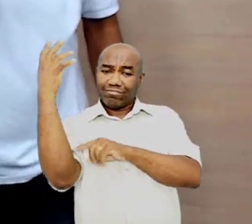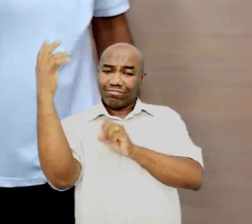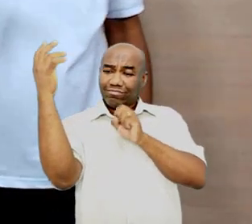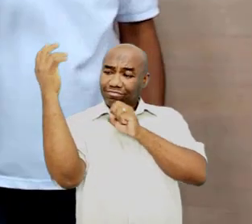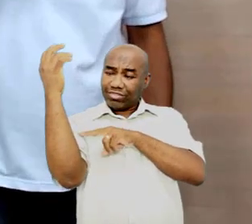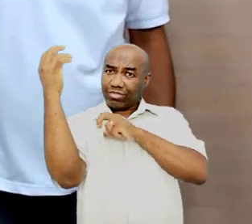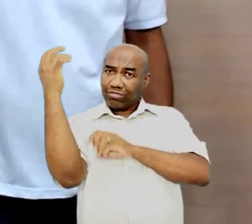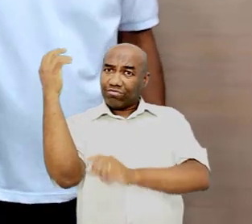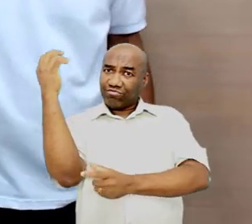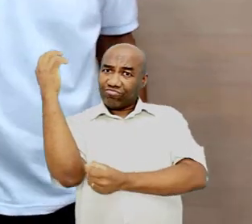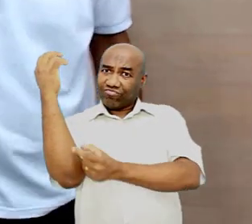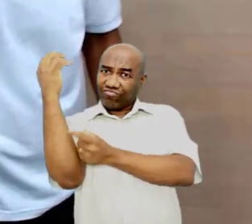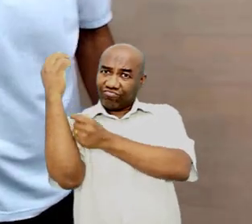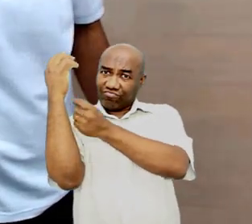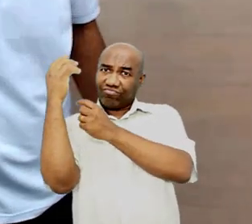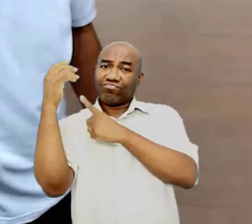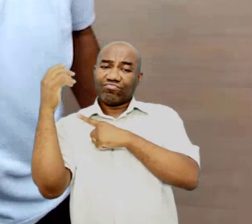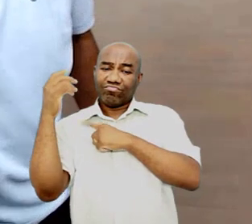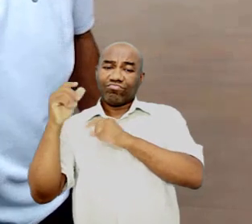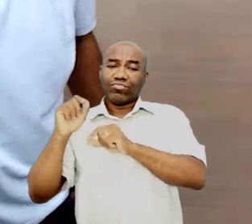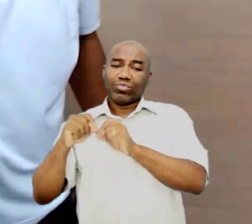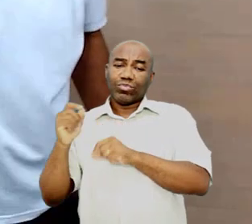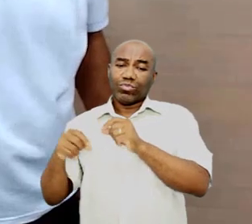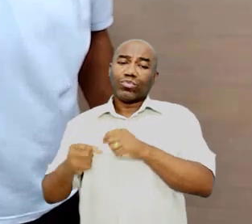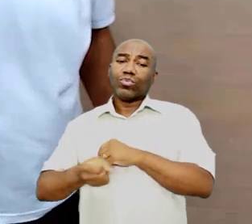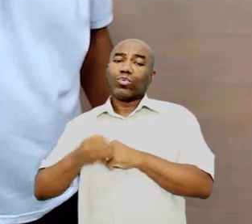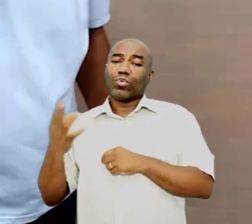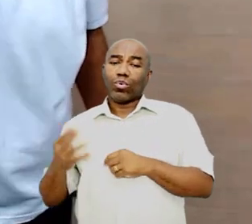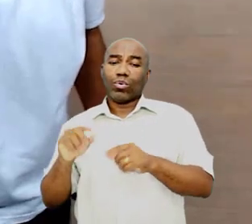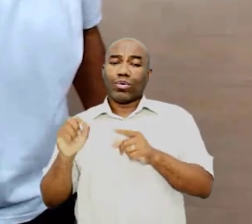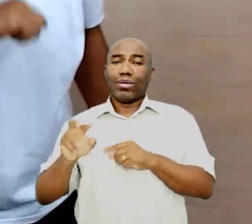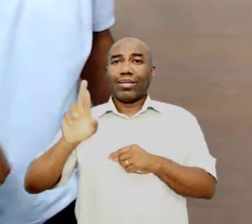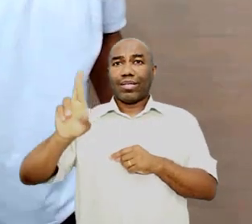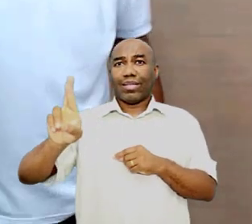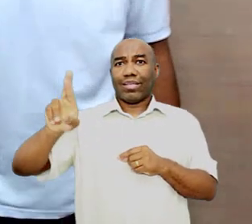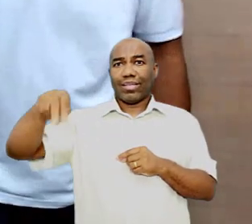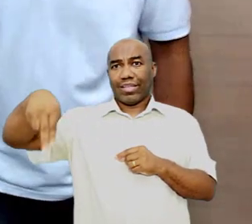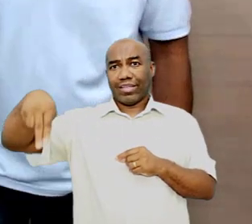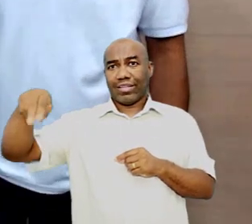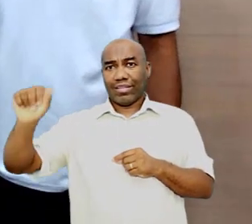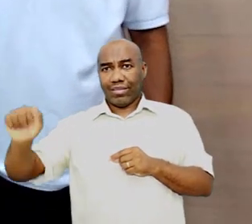no momento, foram encontrados só RNA.